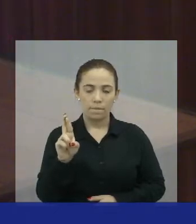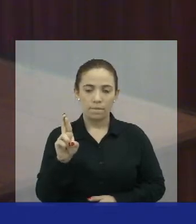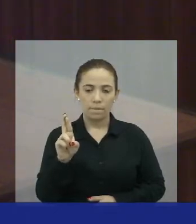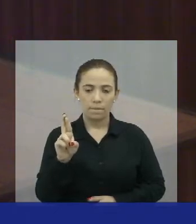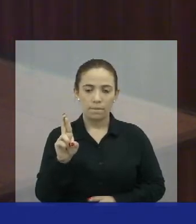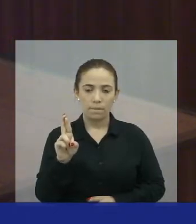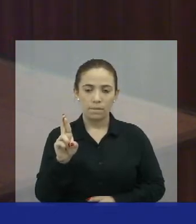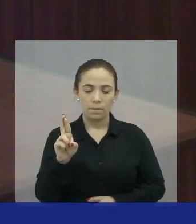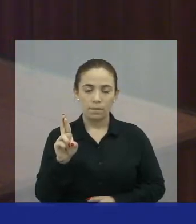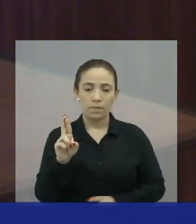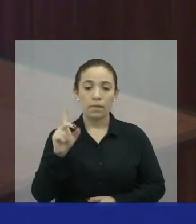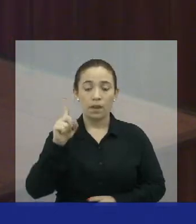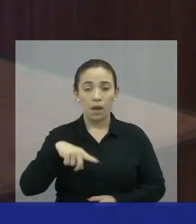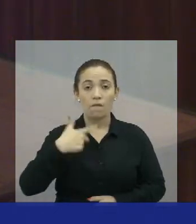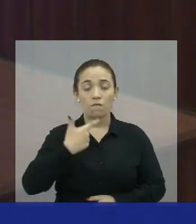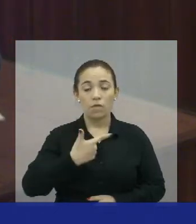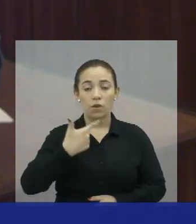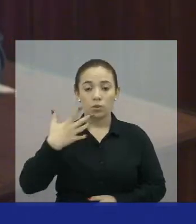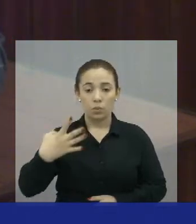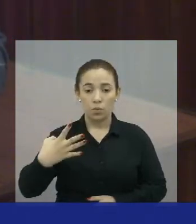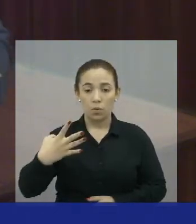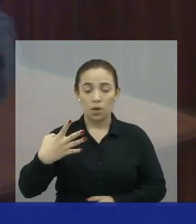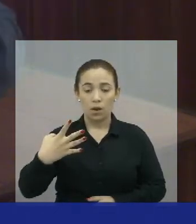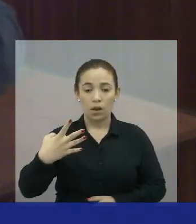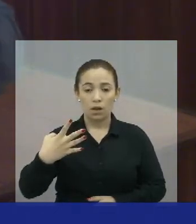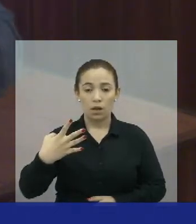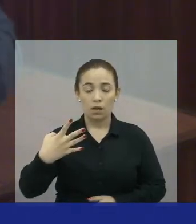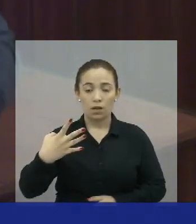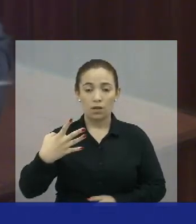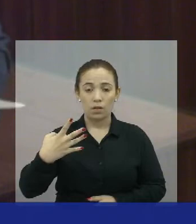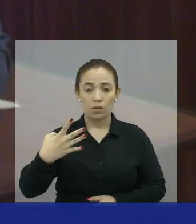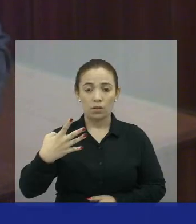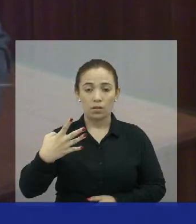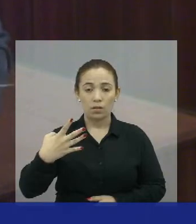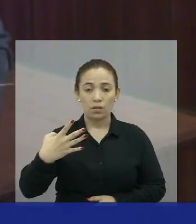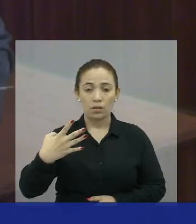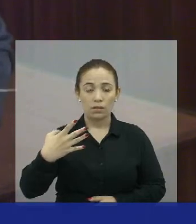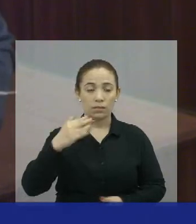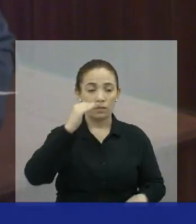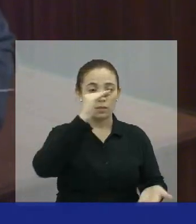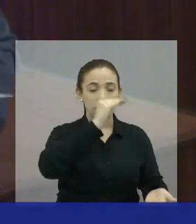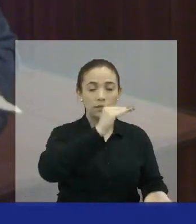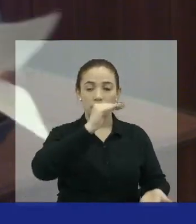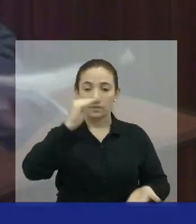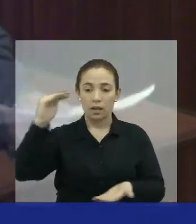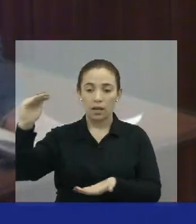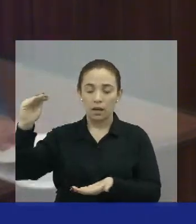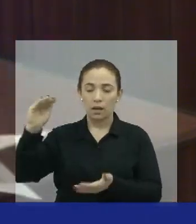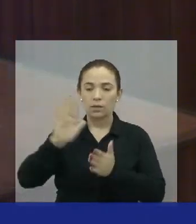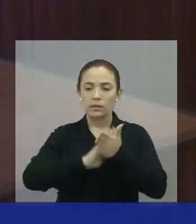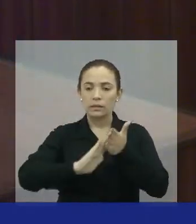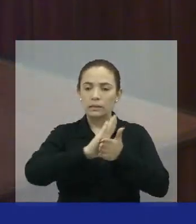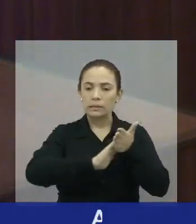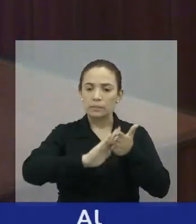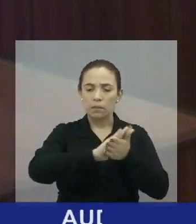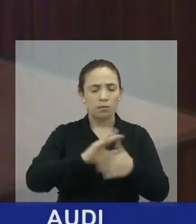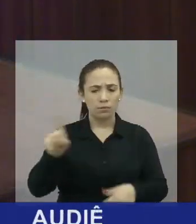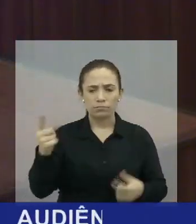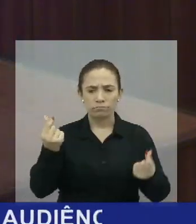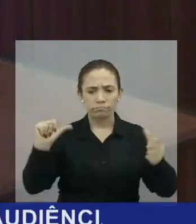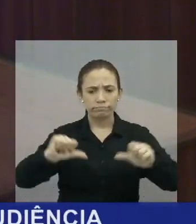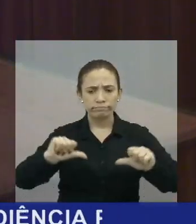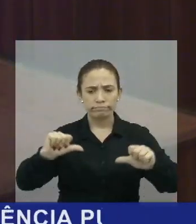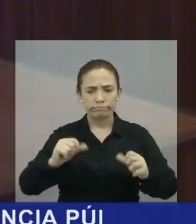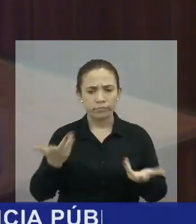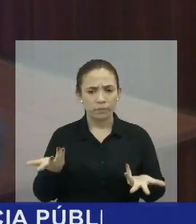Aqui são 24 sacos, 24 sacos de cimento. Ele não tem dinheiro para comprar um saco de cimento,